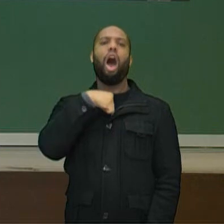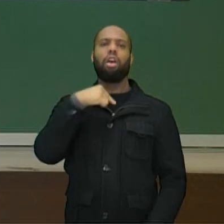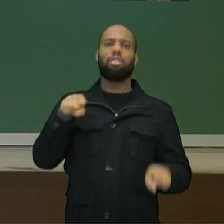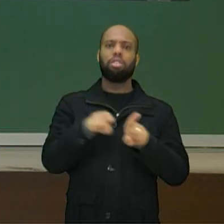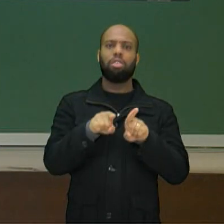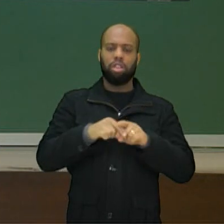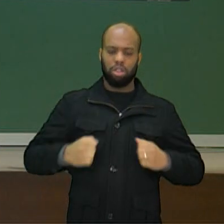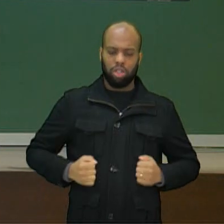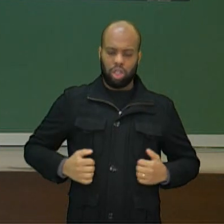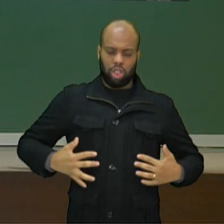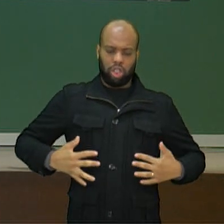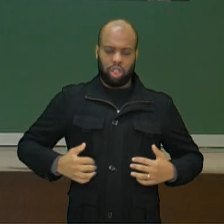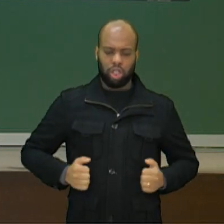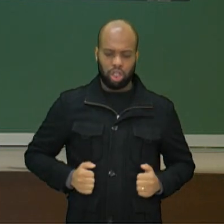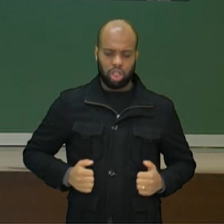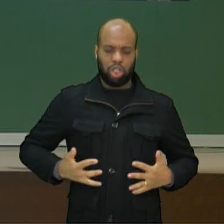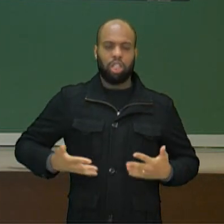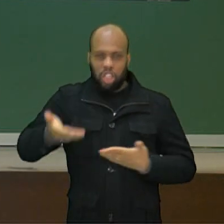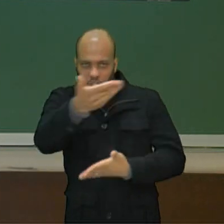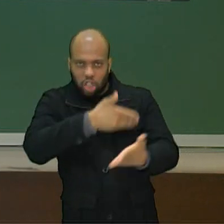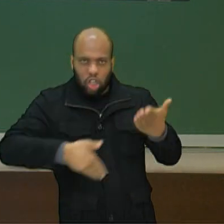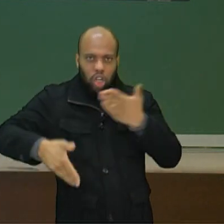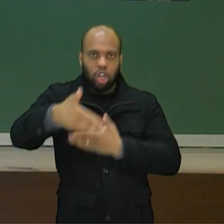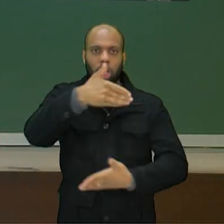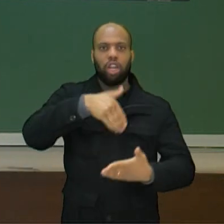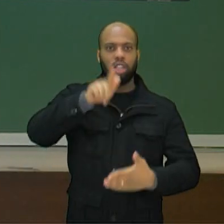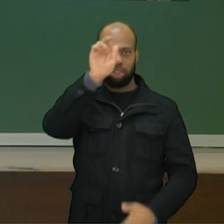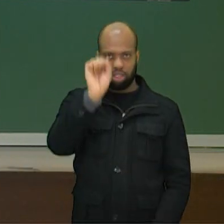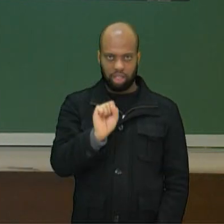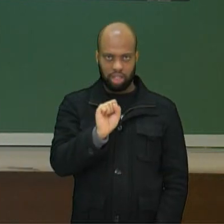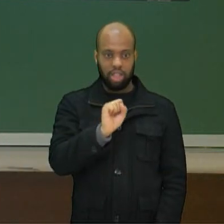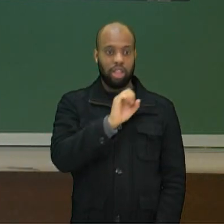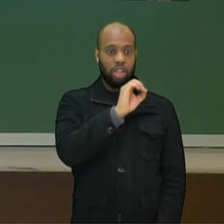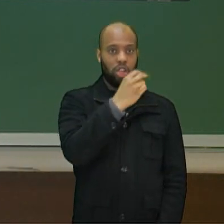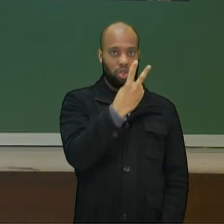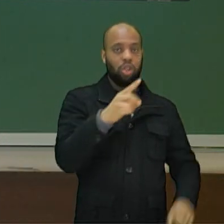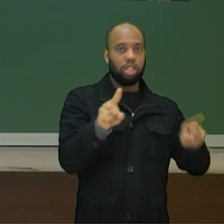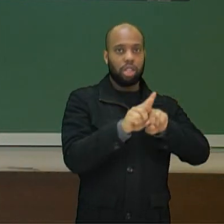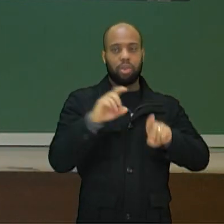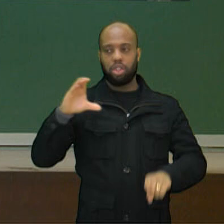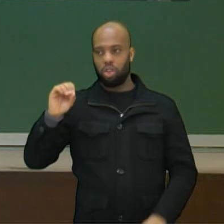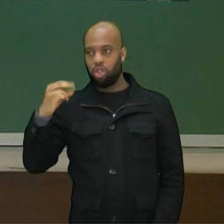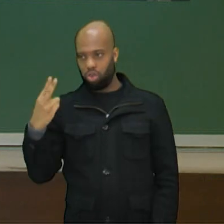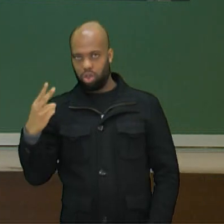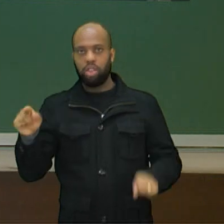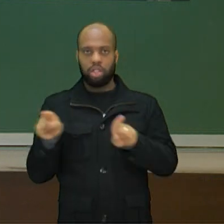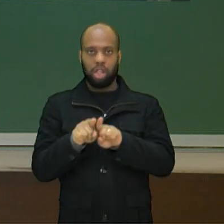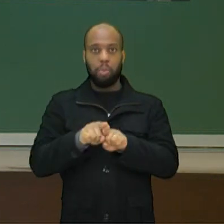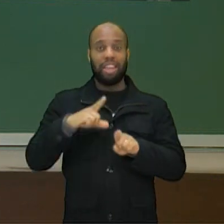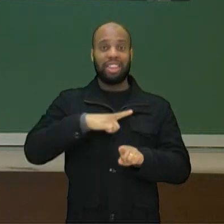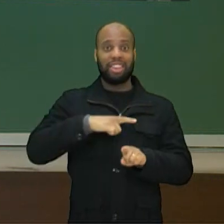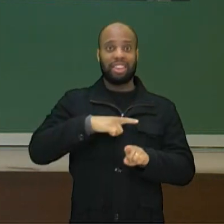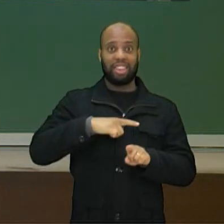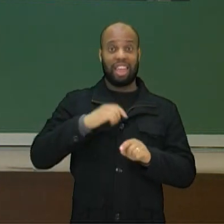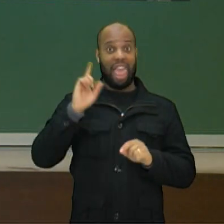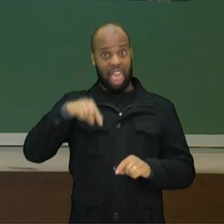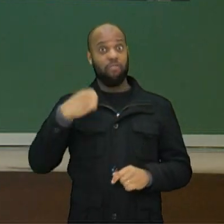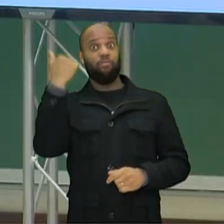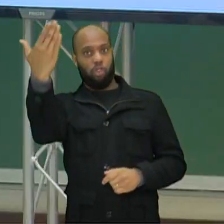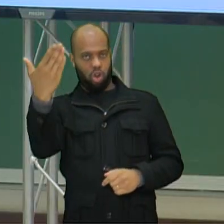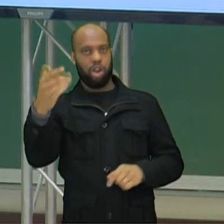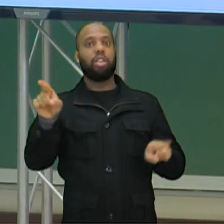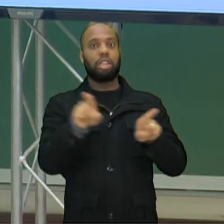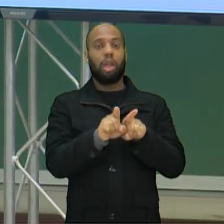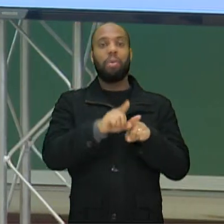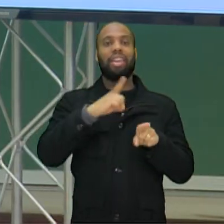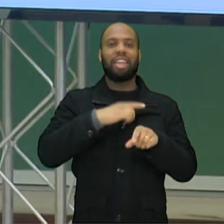alvéolos pulmonares, as trocas gasosas, oxigênio e dióxido de carbono, e esse processo externo. Além disso, nós